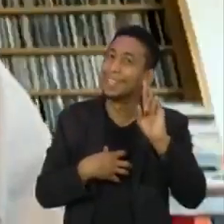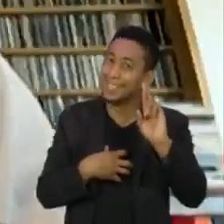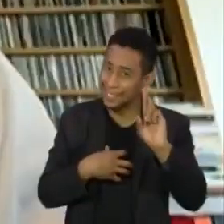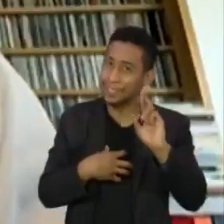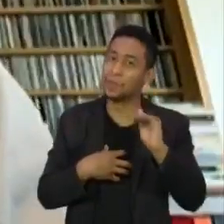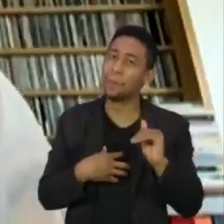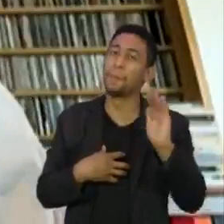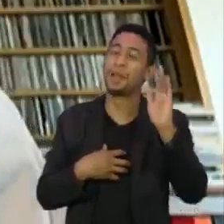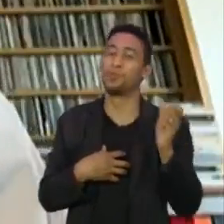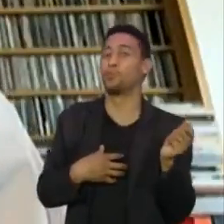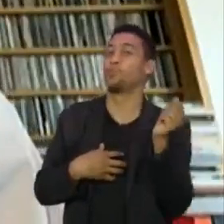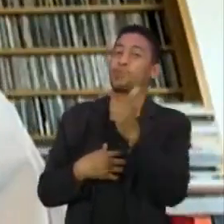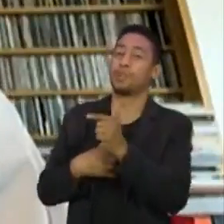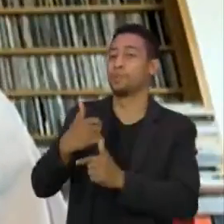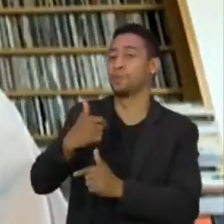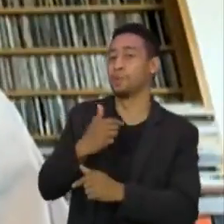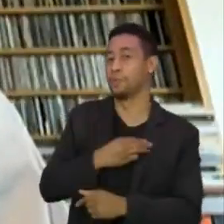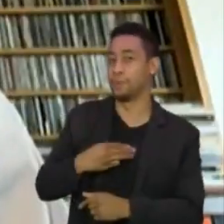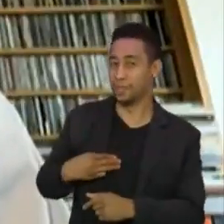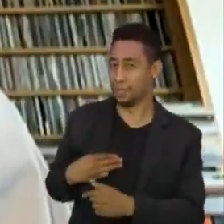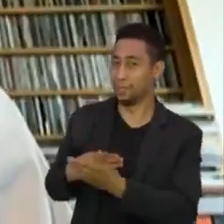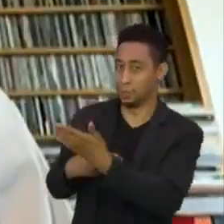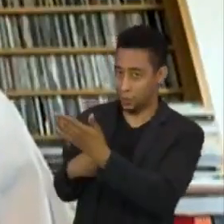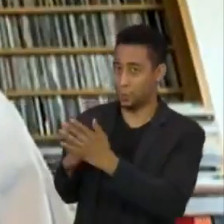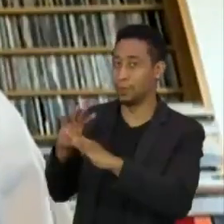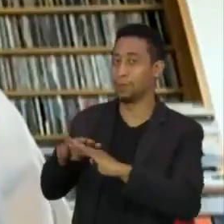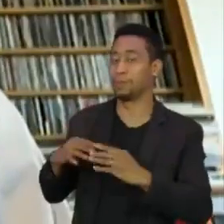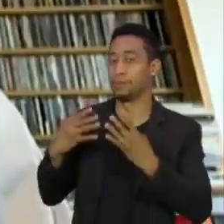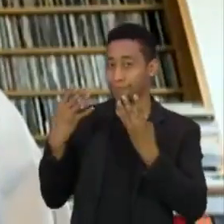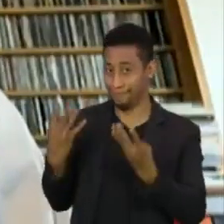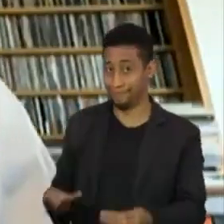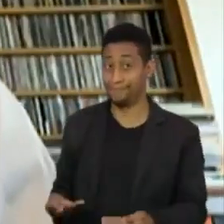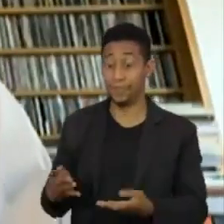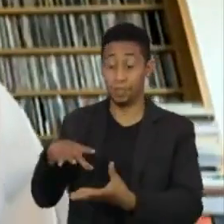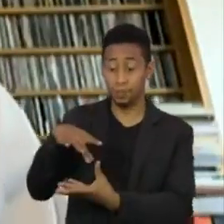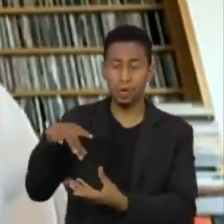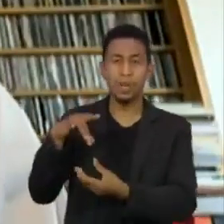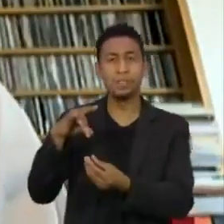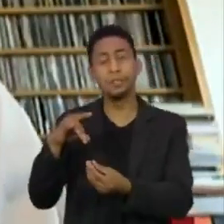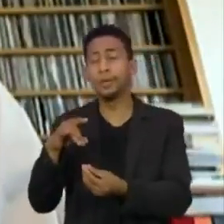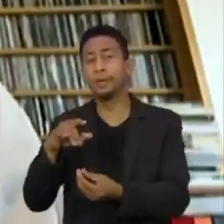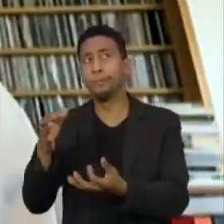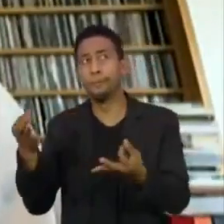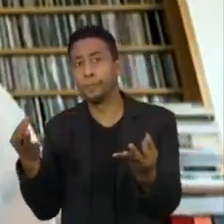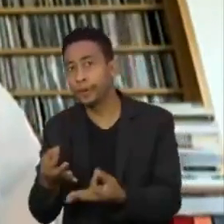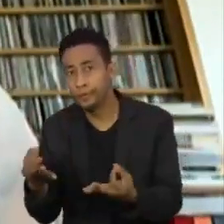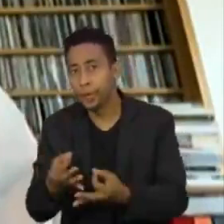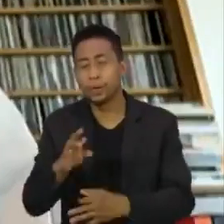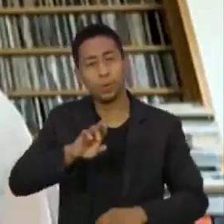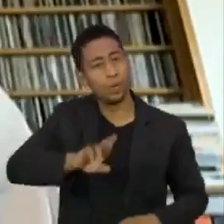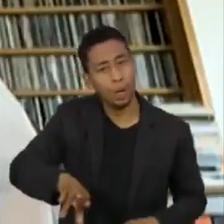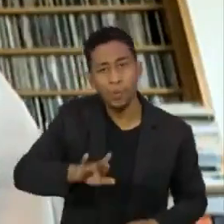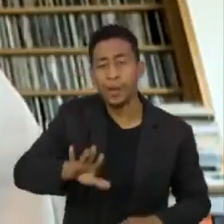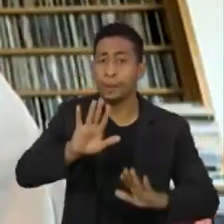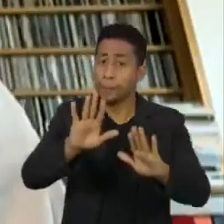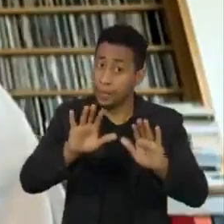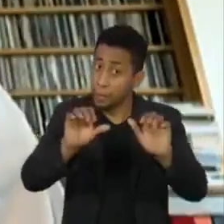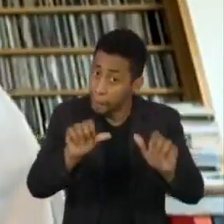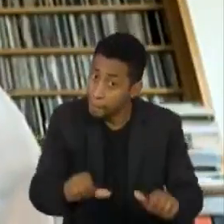Churchill. O regime democrático, ele pode não ser perfeito, mas ele é imensamente melhor para as